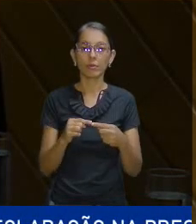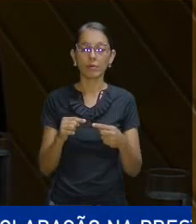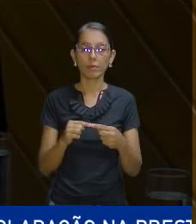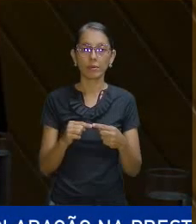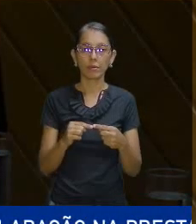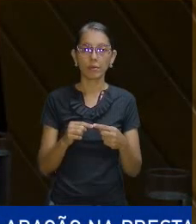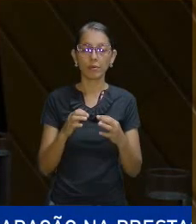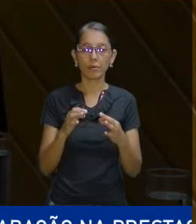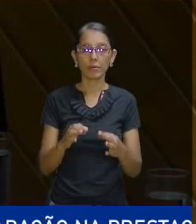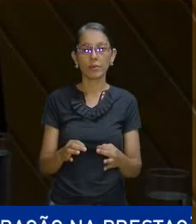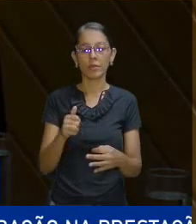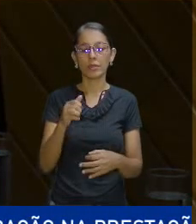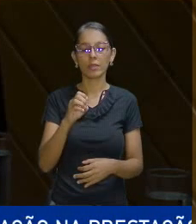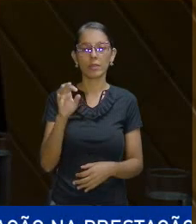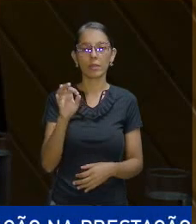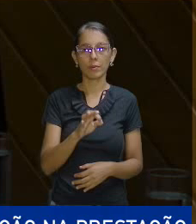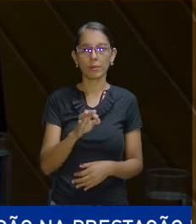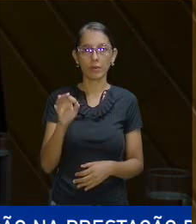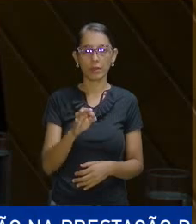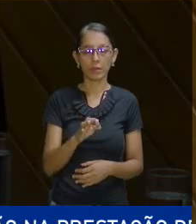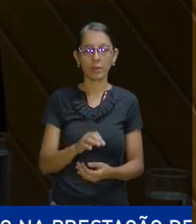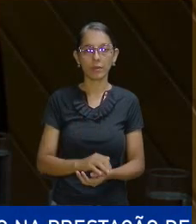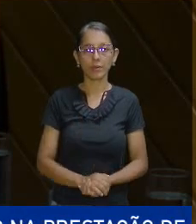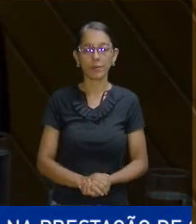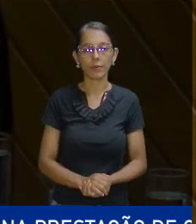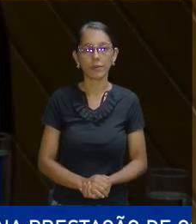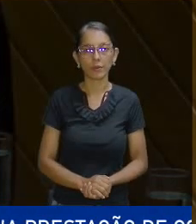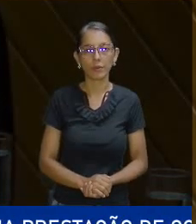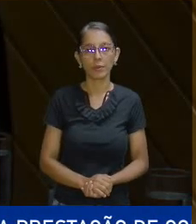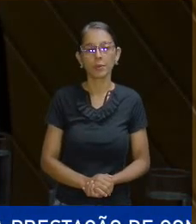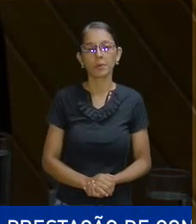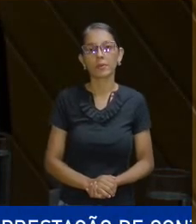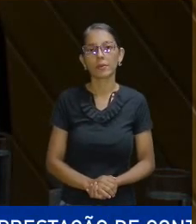até 10% do total da arrecadação ou despesas.